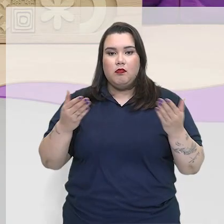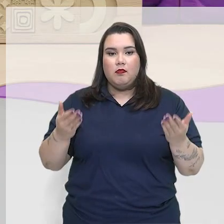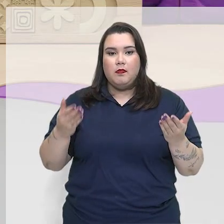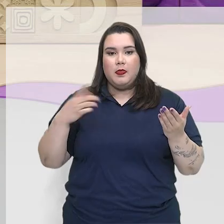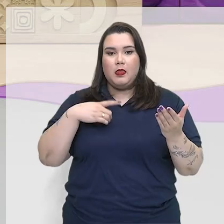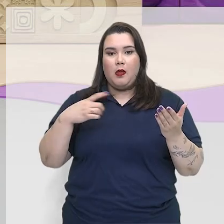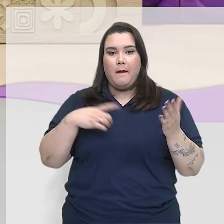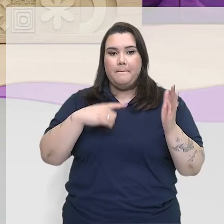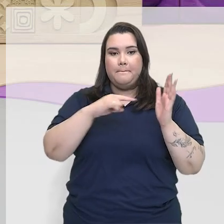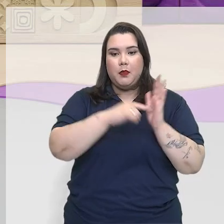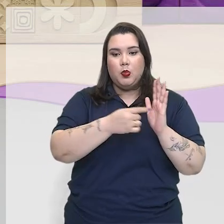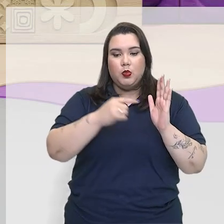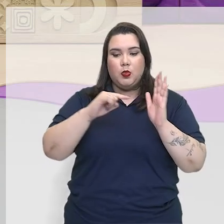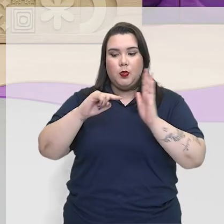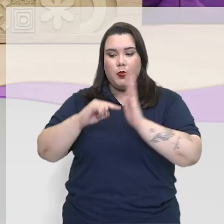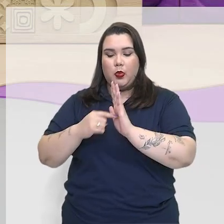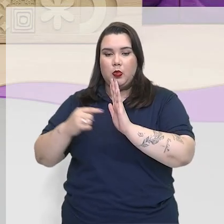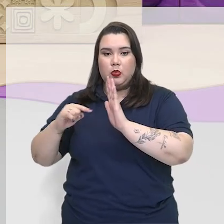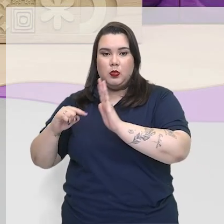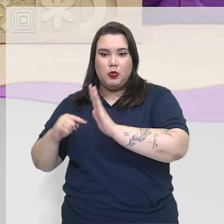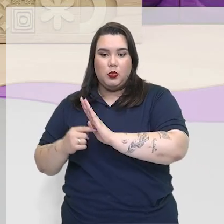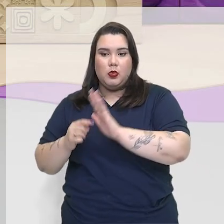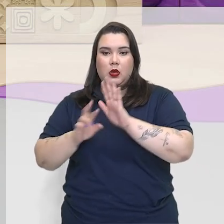pontos representando exatamente